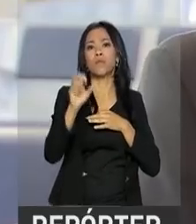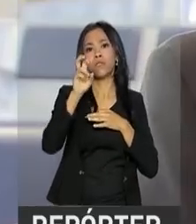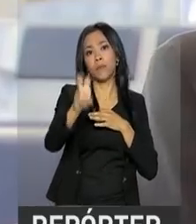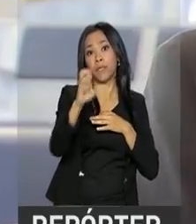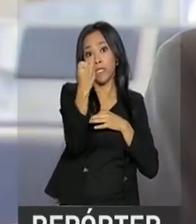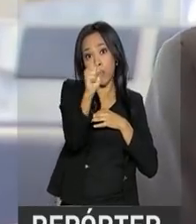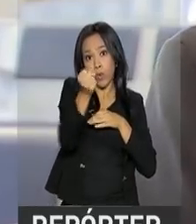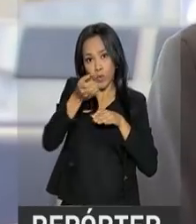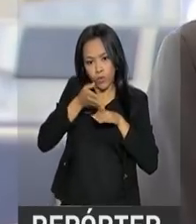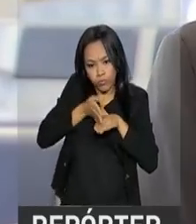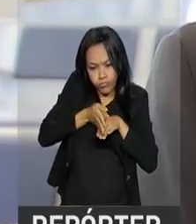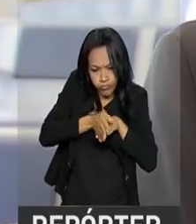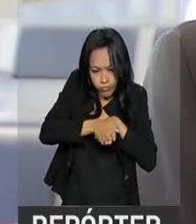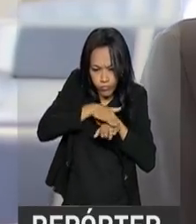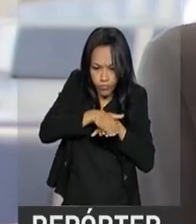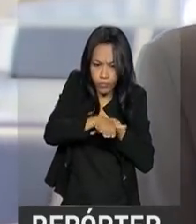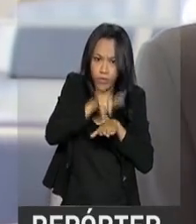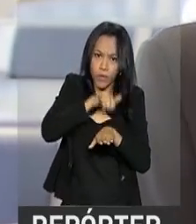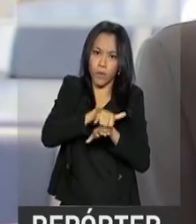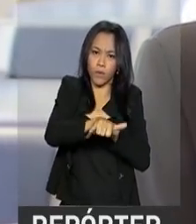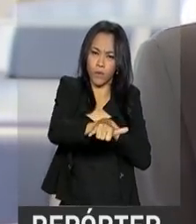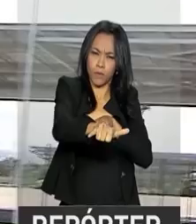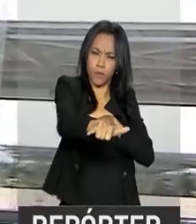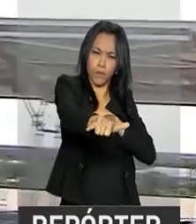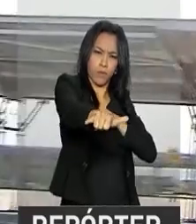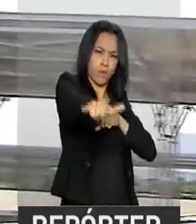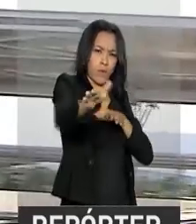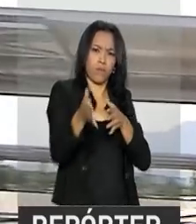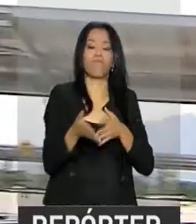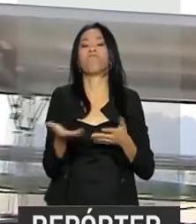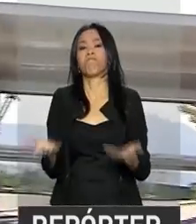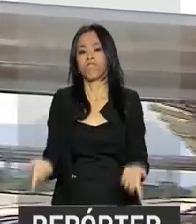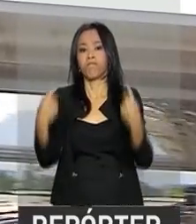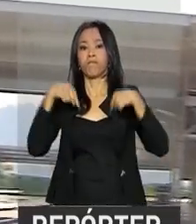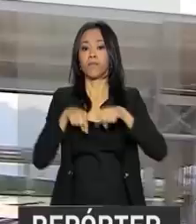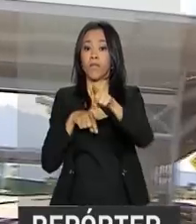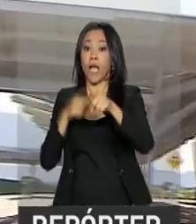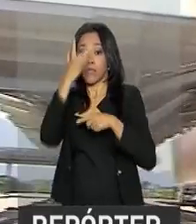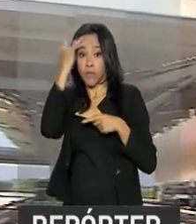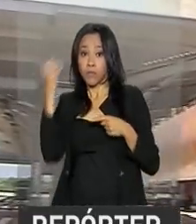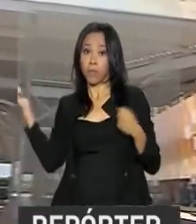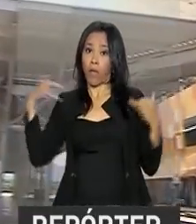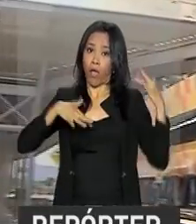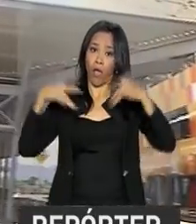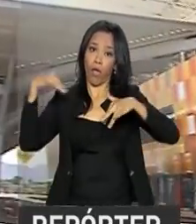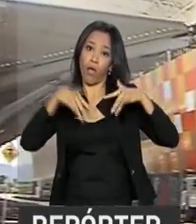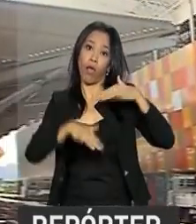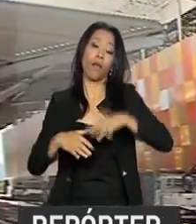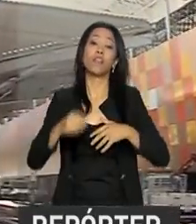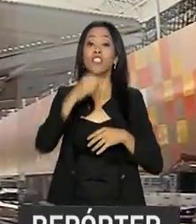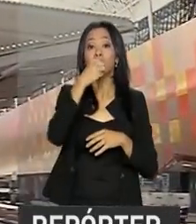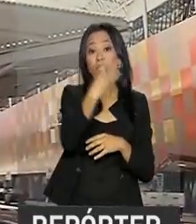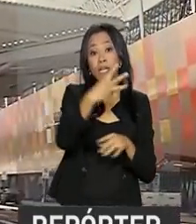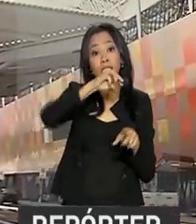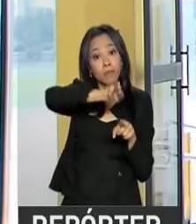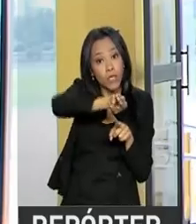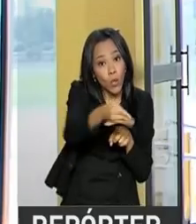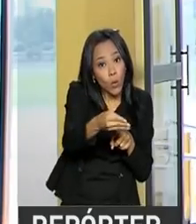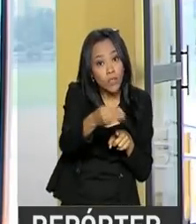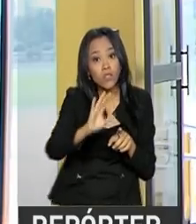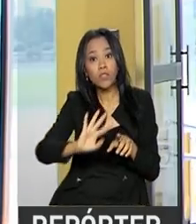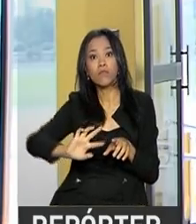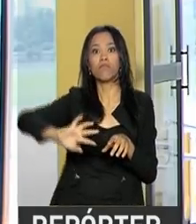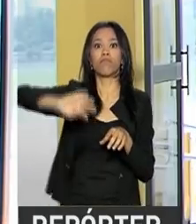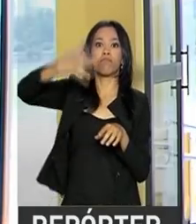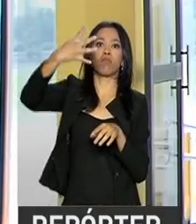2058x45. Então estamos falando de um novo complexo aeroportuário. O fluxo de viajantes vai saltar de pouco mais de 3 milhões para